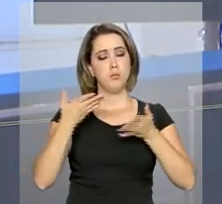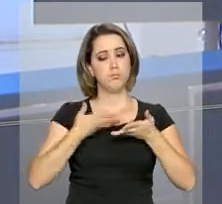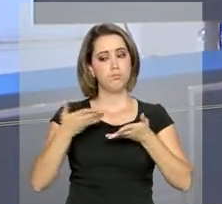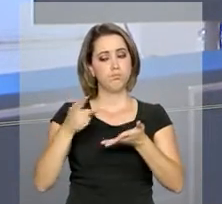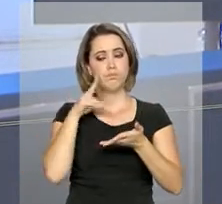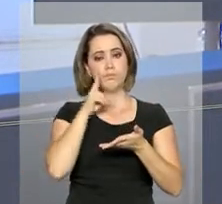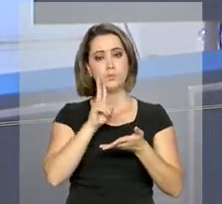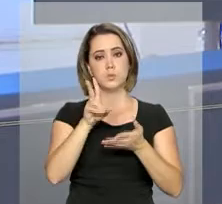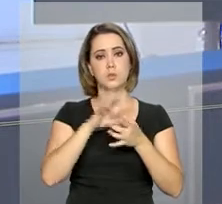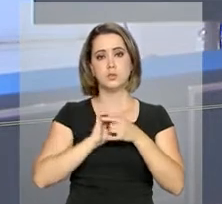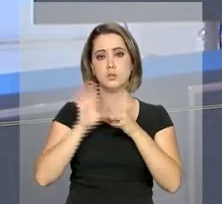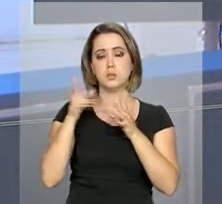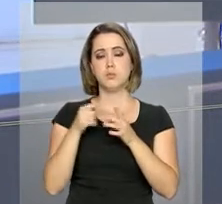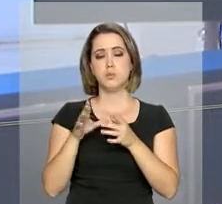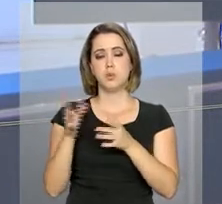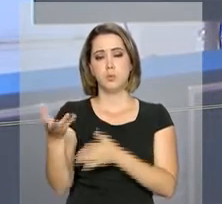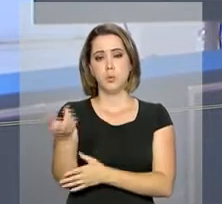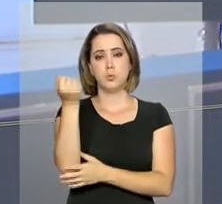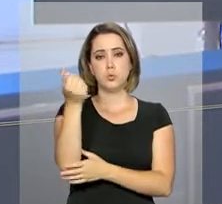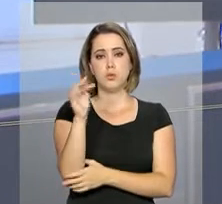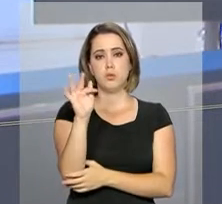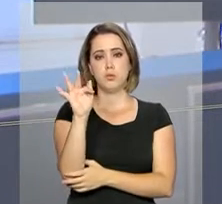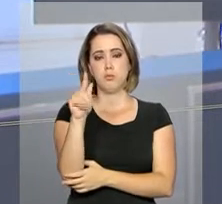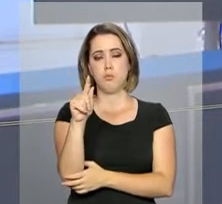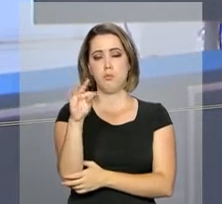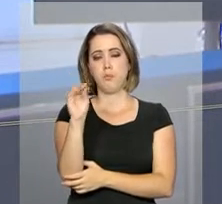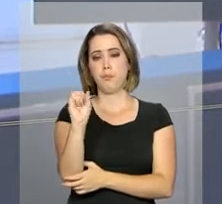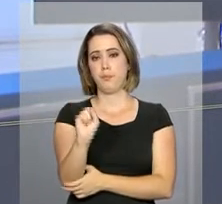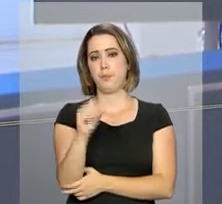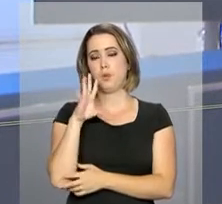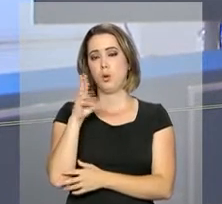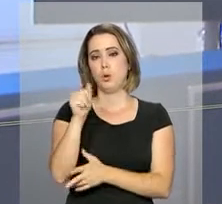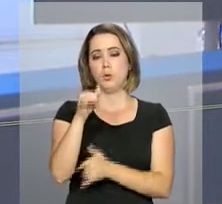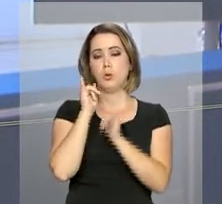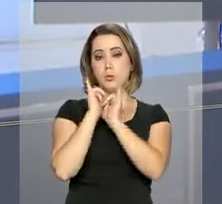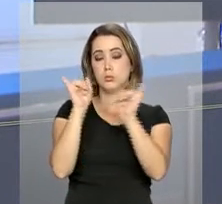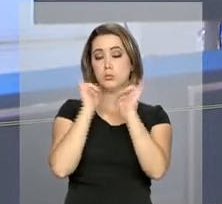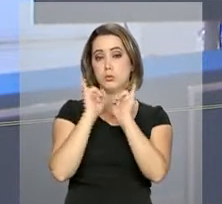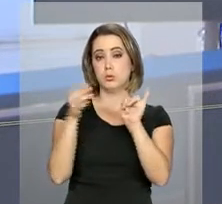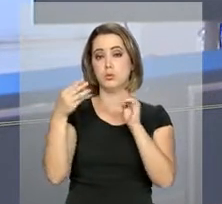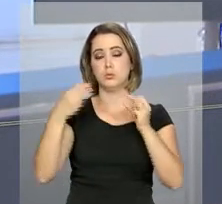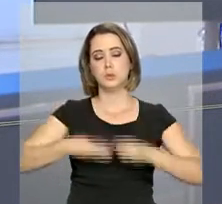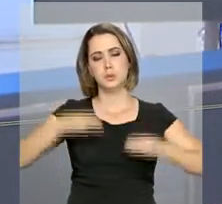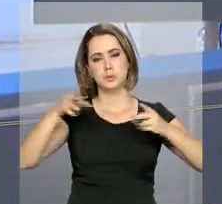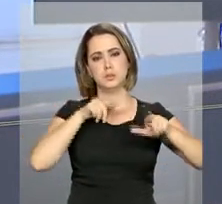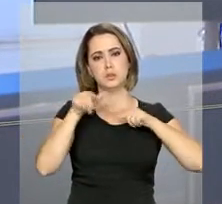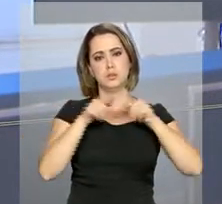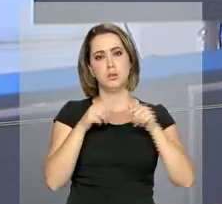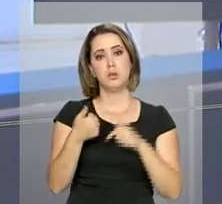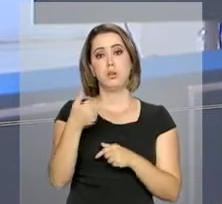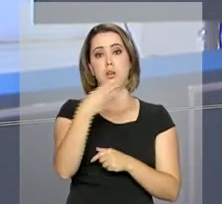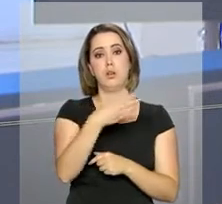a liberação do saque das contas inativas. Do total de denúncias feitas ao Ministério,